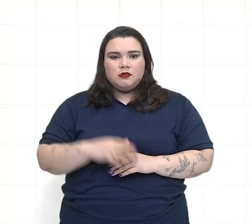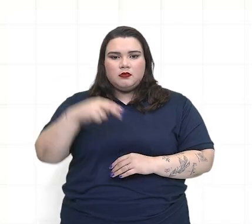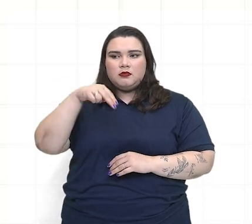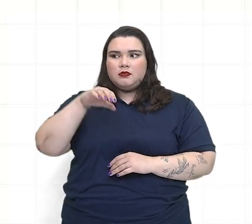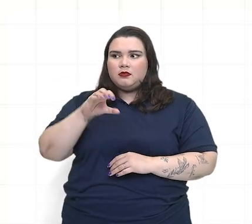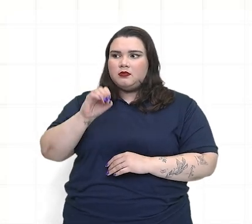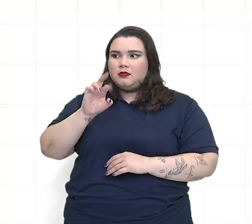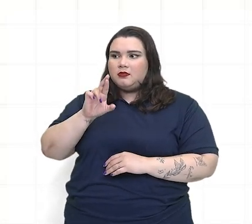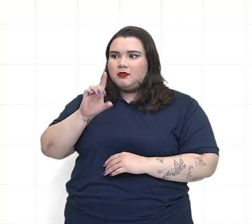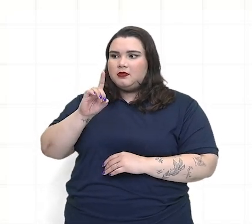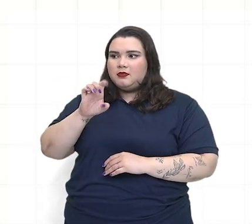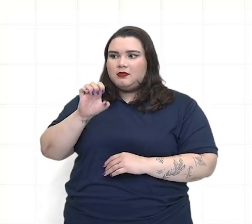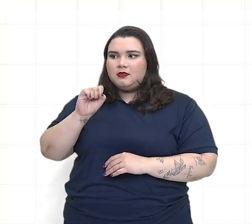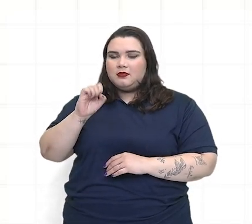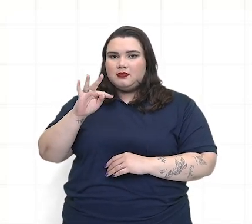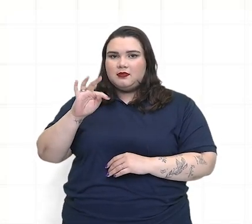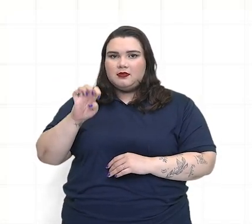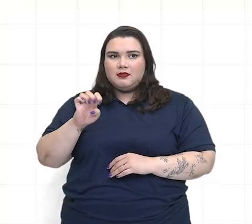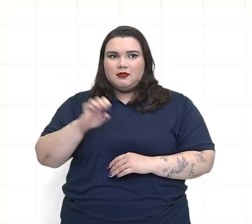só.